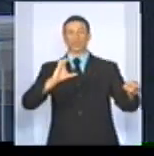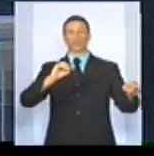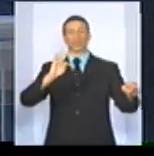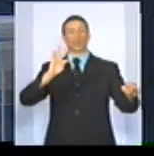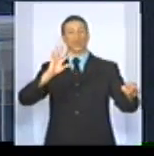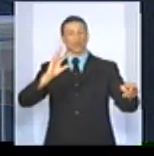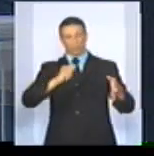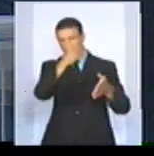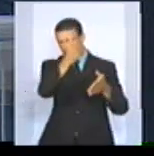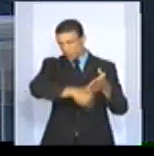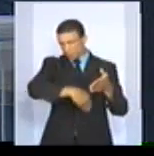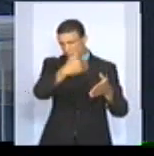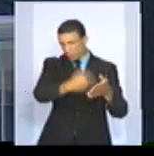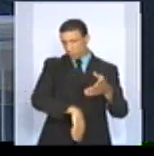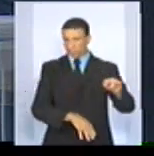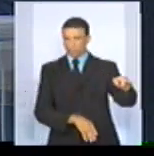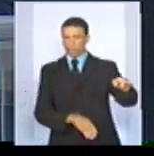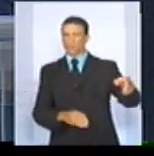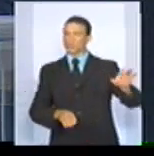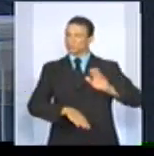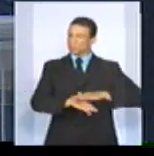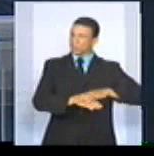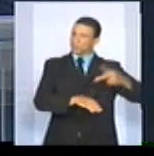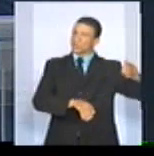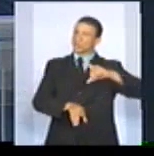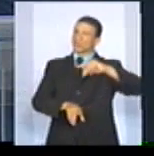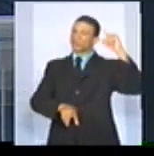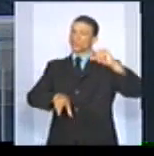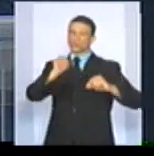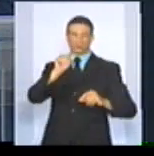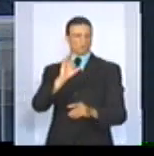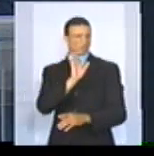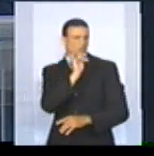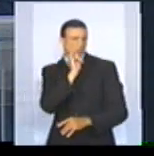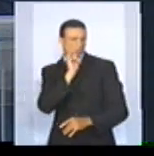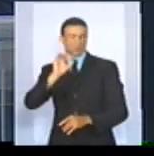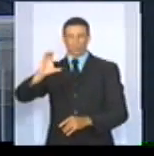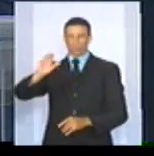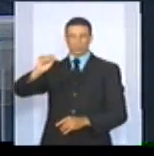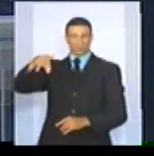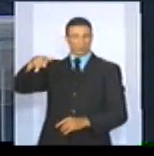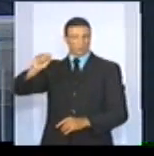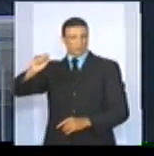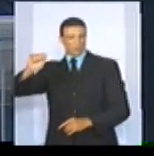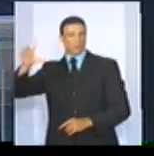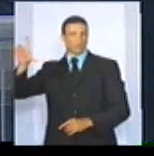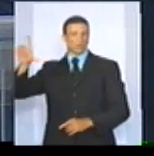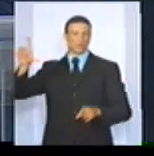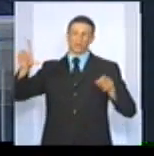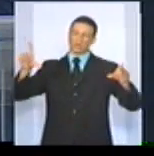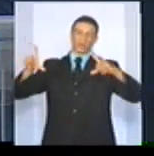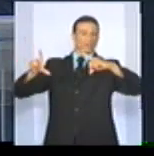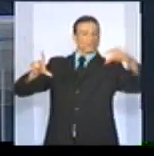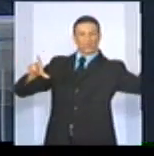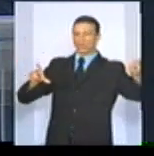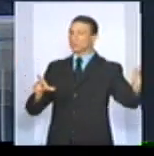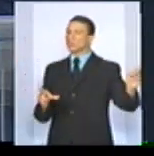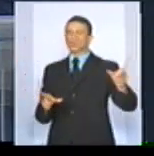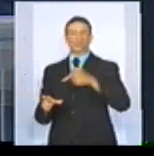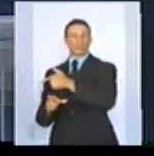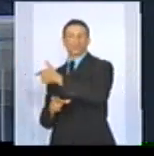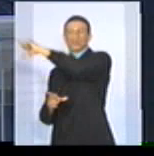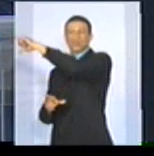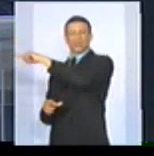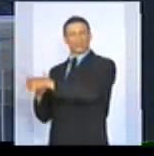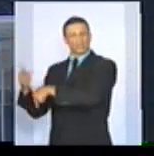O consumidor não escolhe a programação, quem faz isso é o canal. E quem seleciona os canais são os empacotadores. Num universo